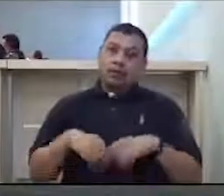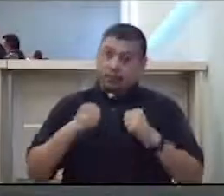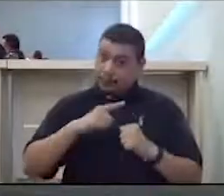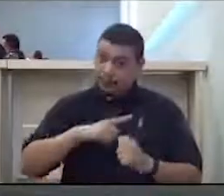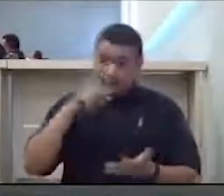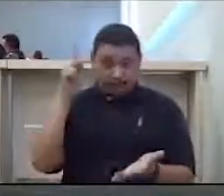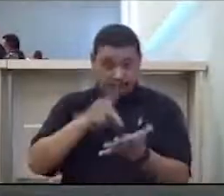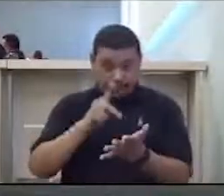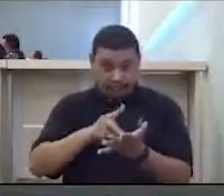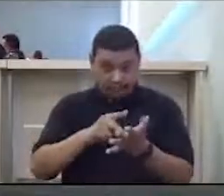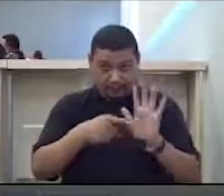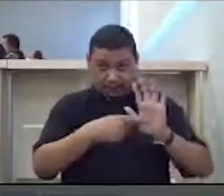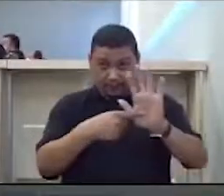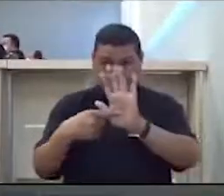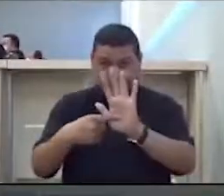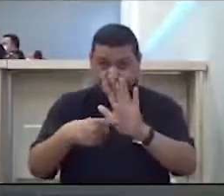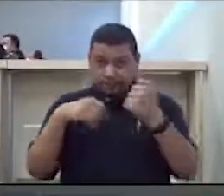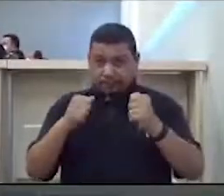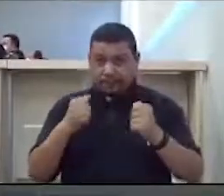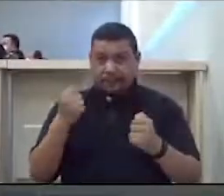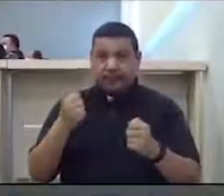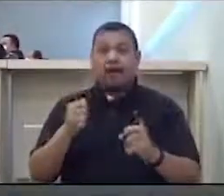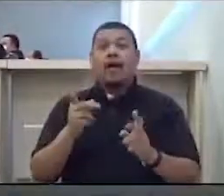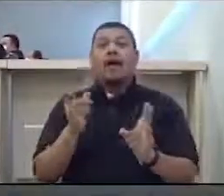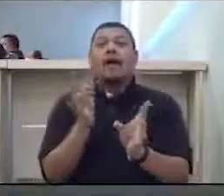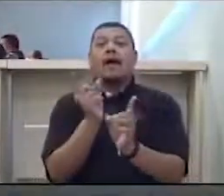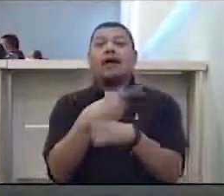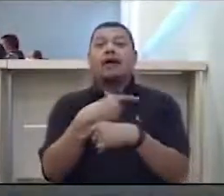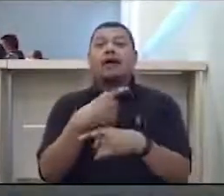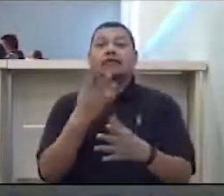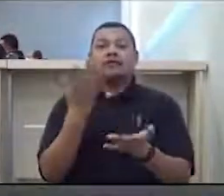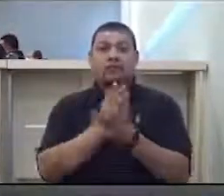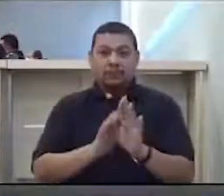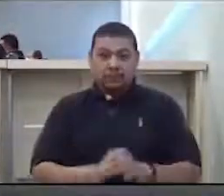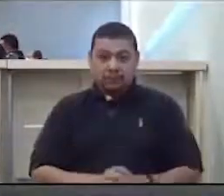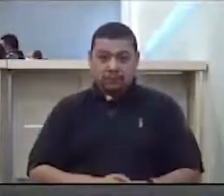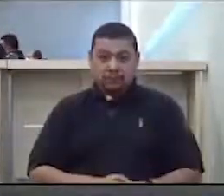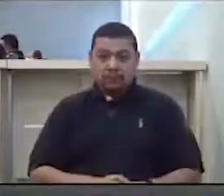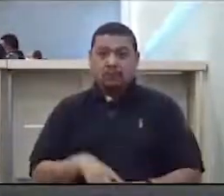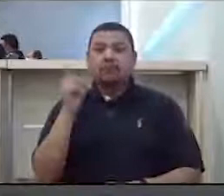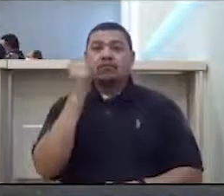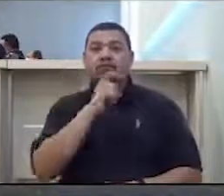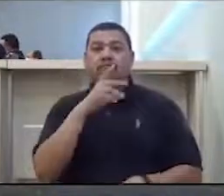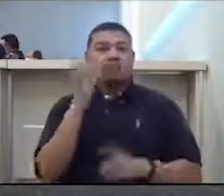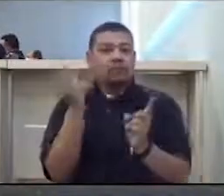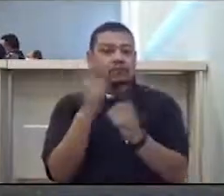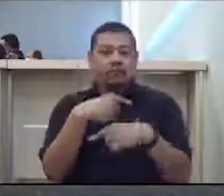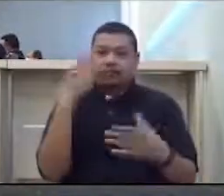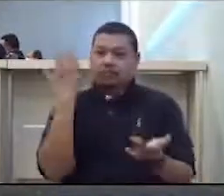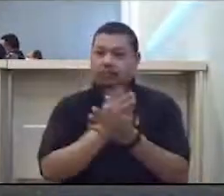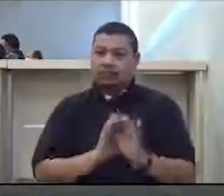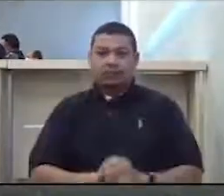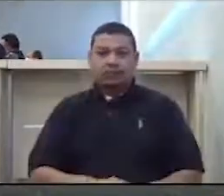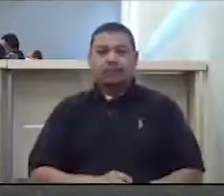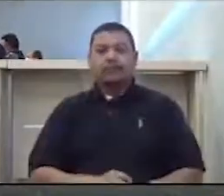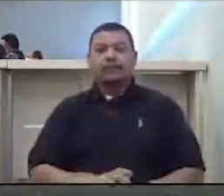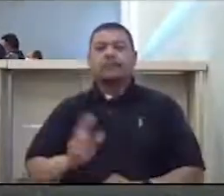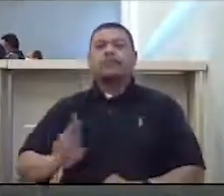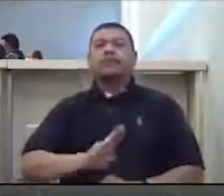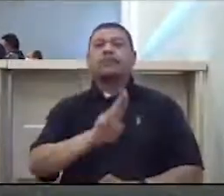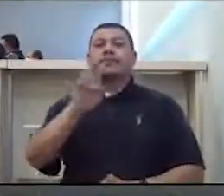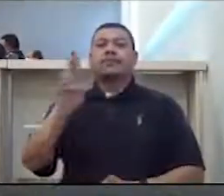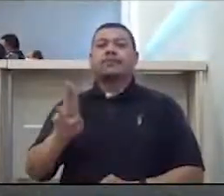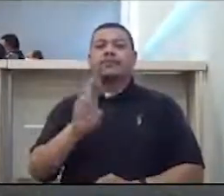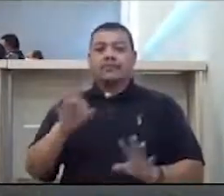com o povo, rapaz. Temos que parar de enganar o povo. Temos que parar de mentir para o povo. Temos que parar de usar um